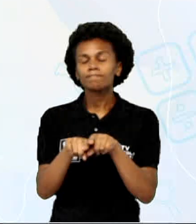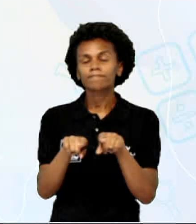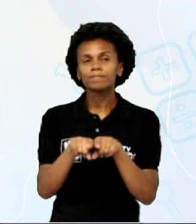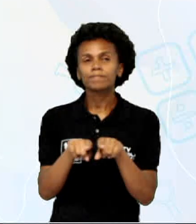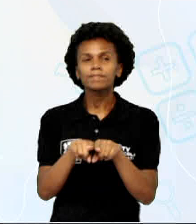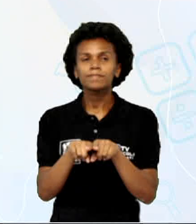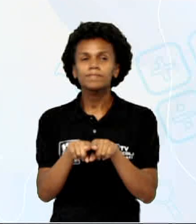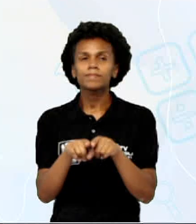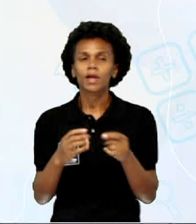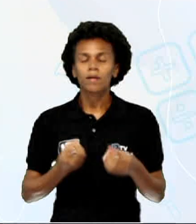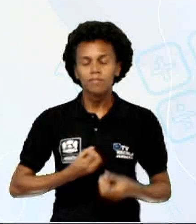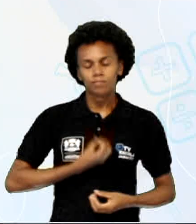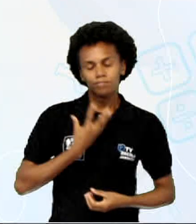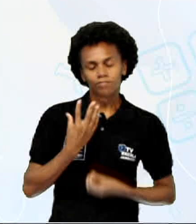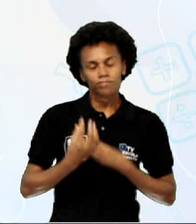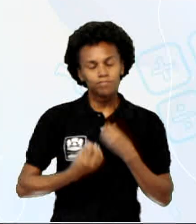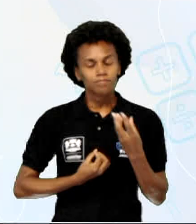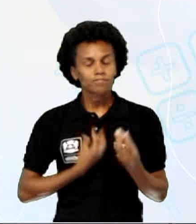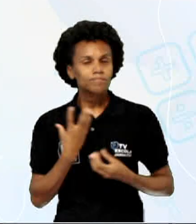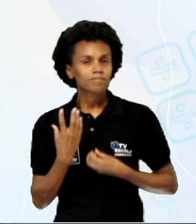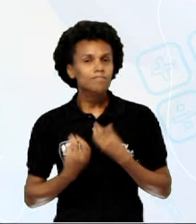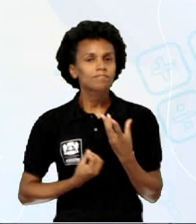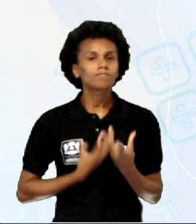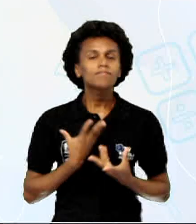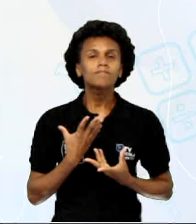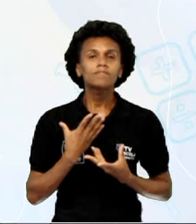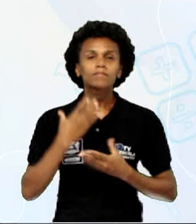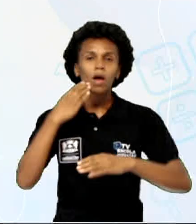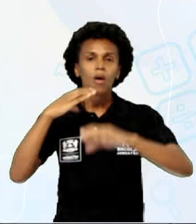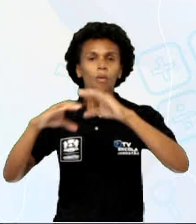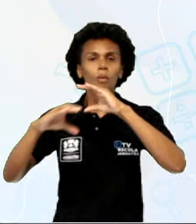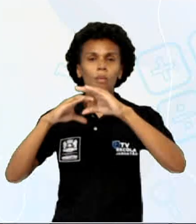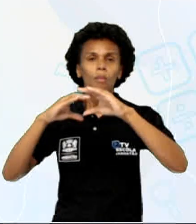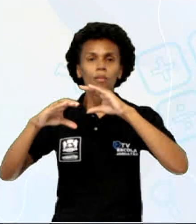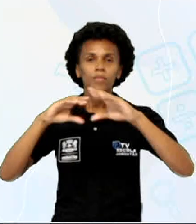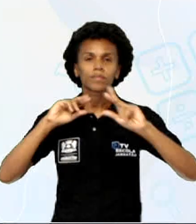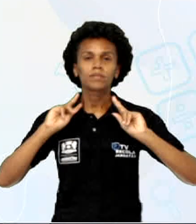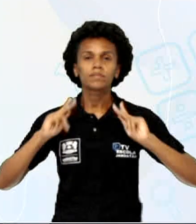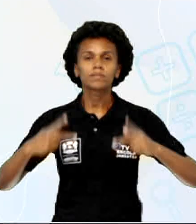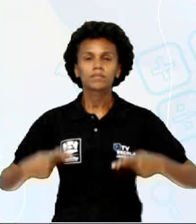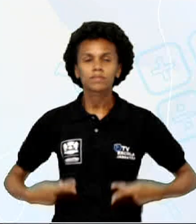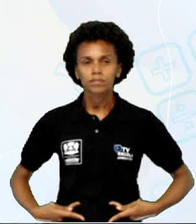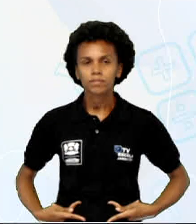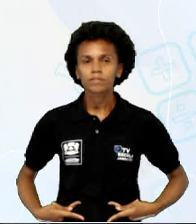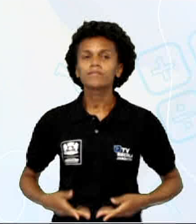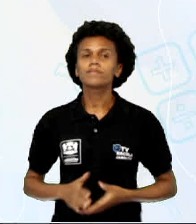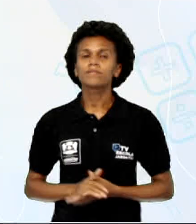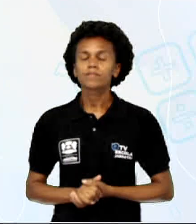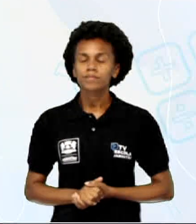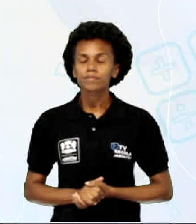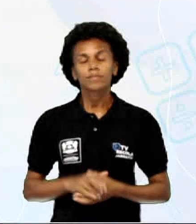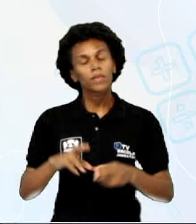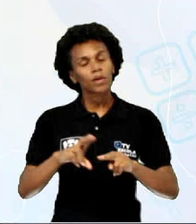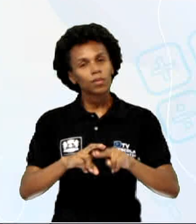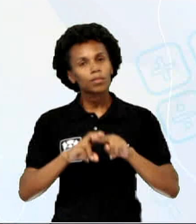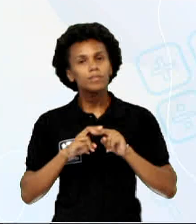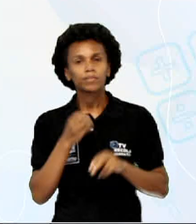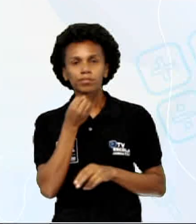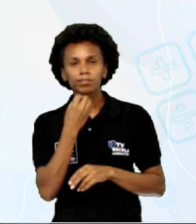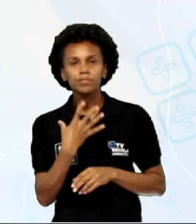a expressão, a comunicação humana. E isso já justifica a sua presença no ensino escolar,